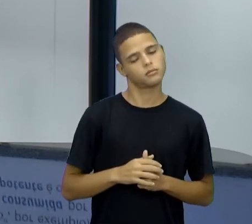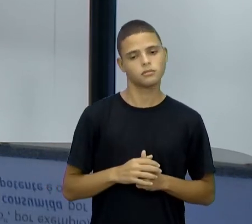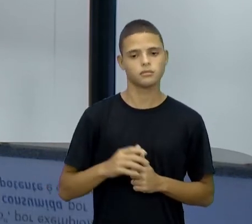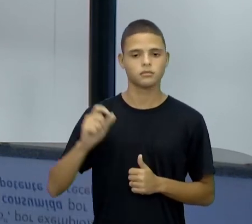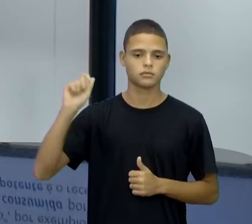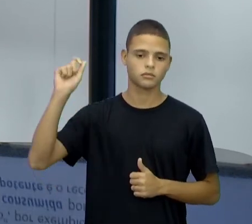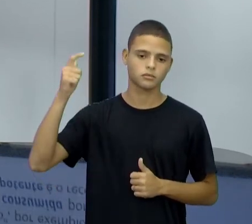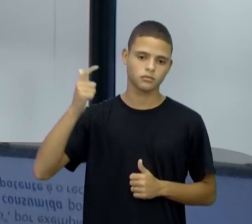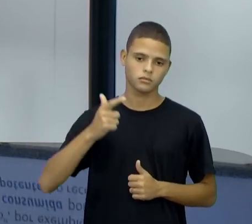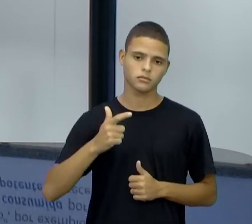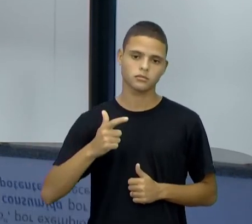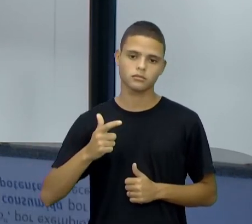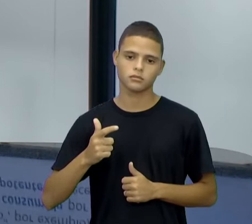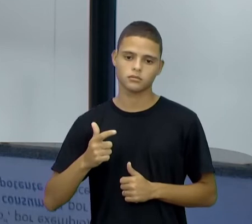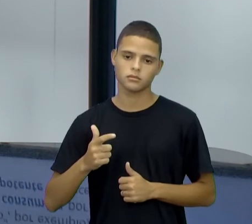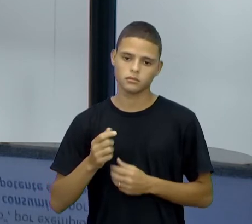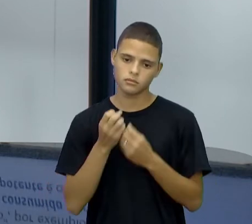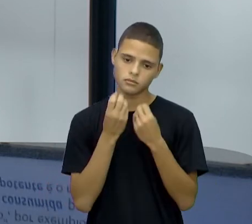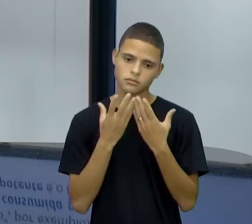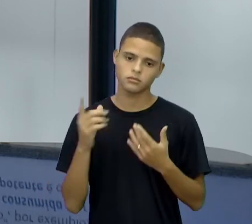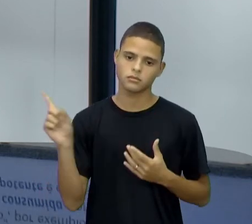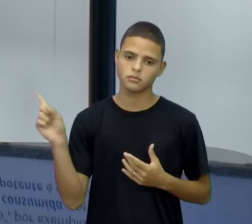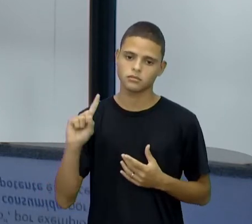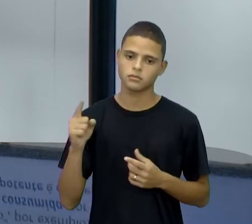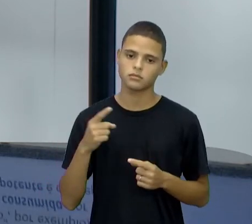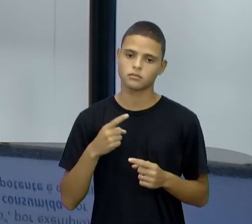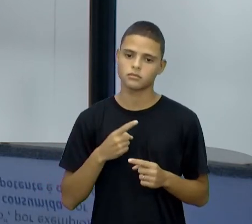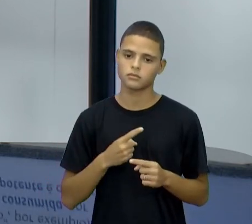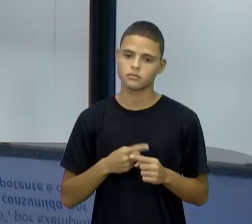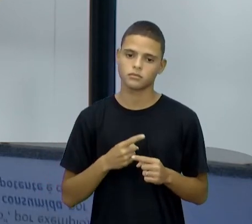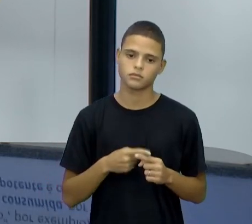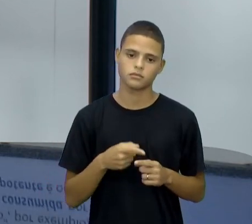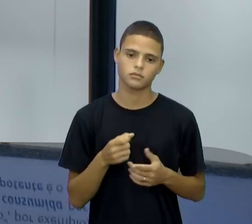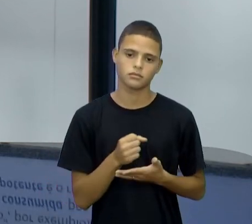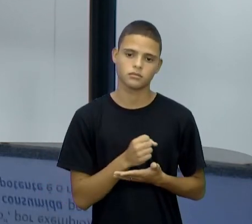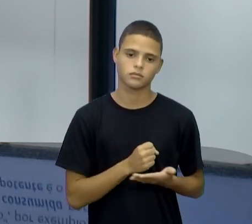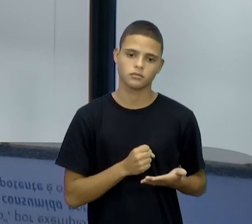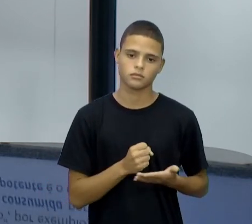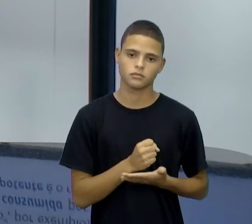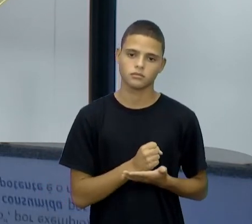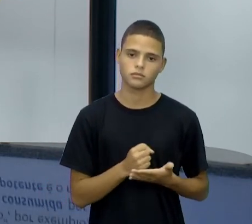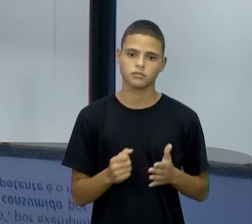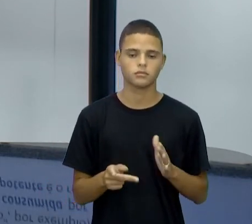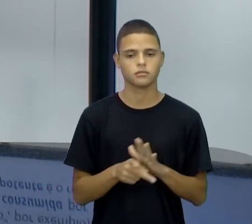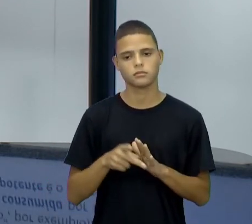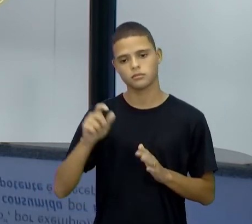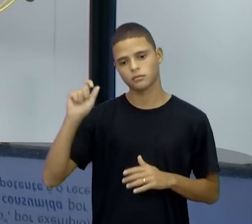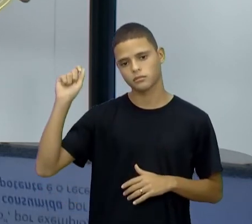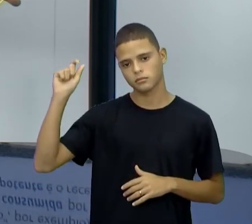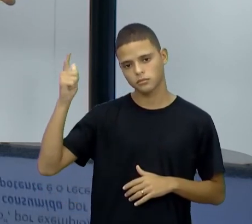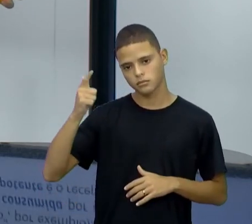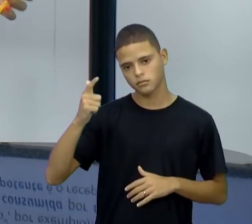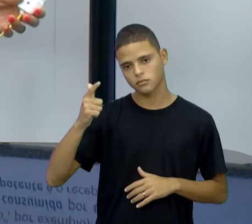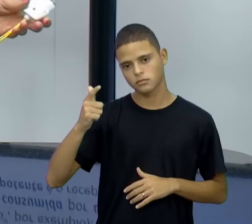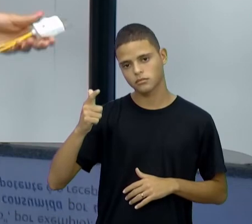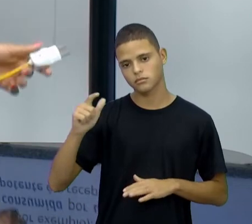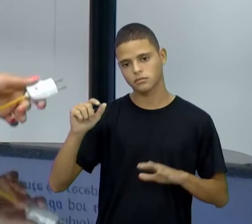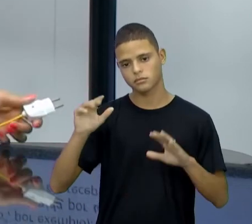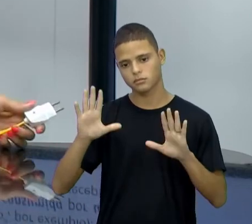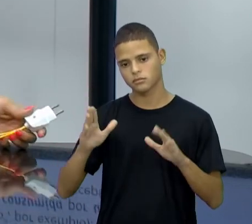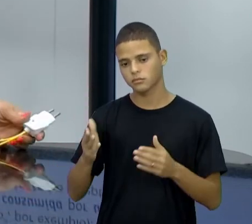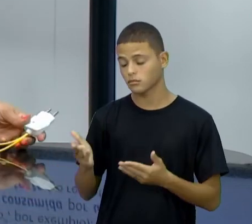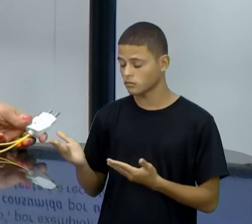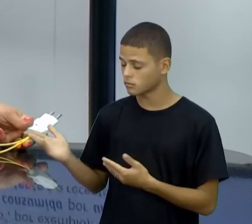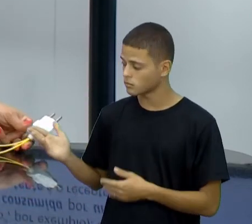eletricidade. Essa lâmpada não é boa porque a lâmpada, basicamente, ela serve para produzir luz, né? Essa é a função. Só que